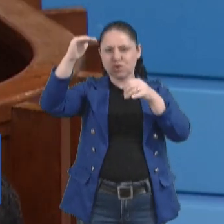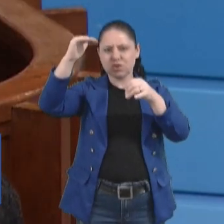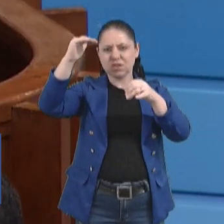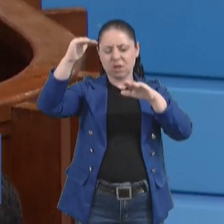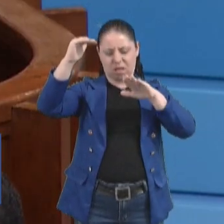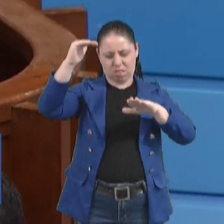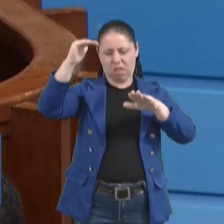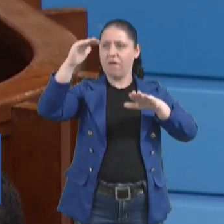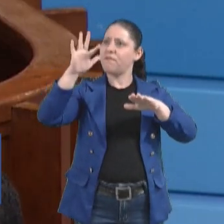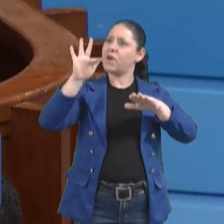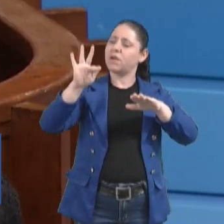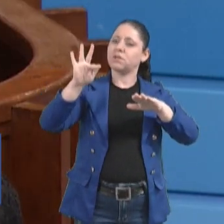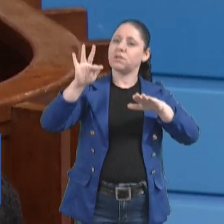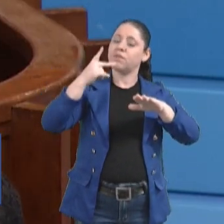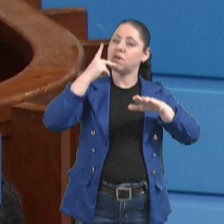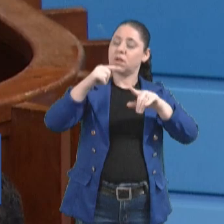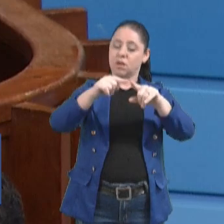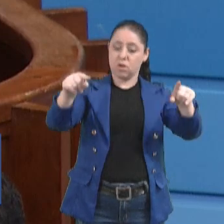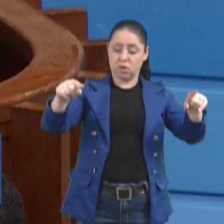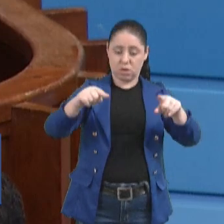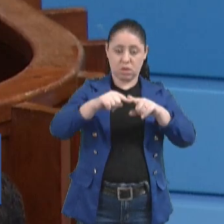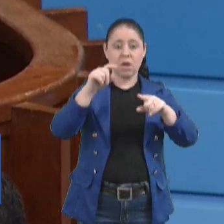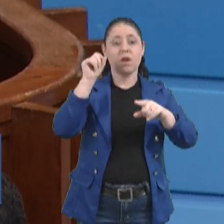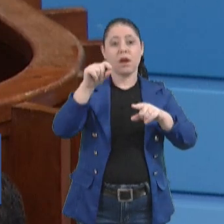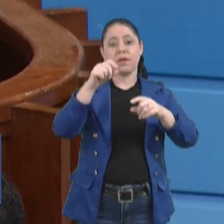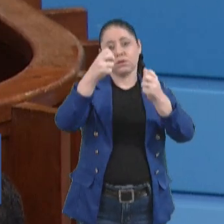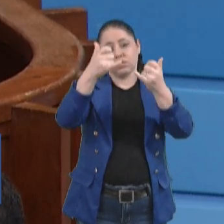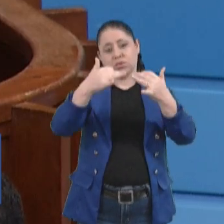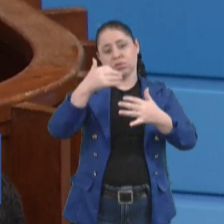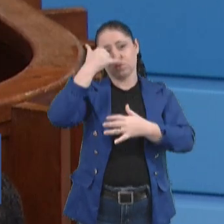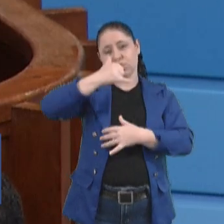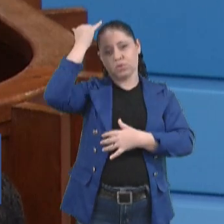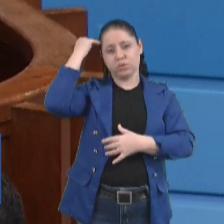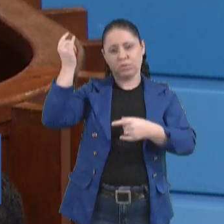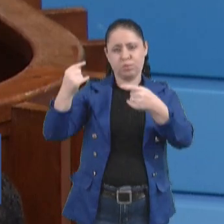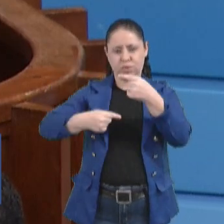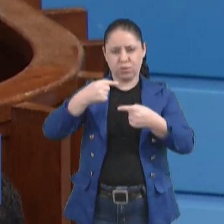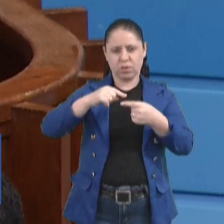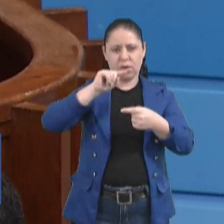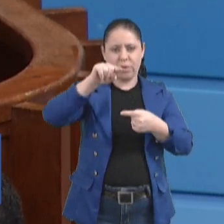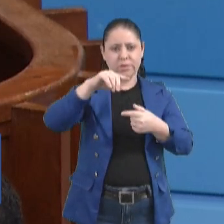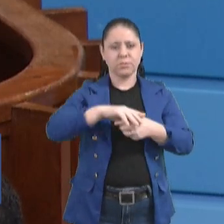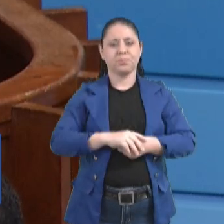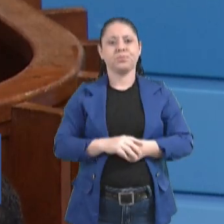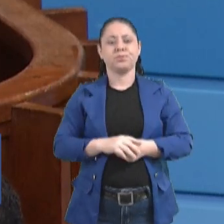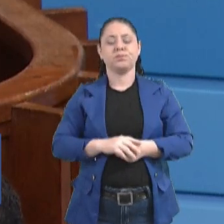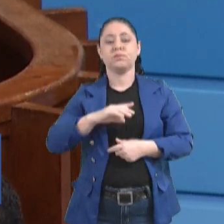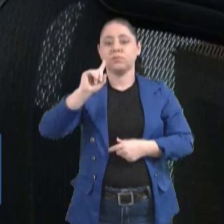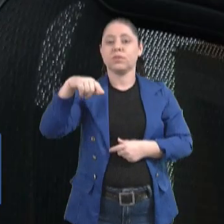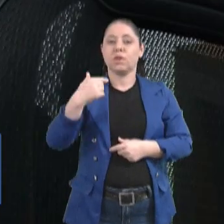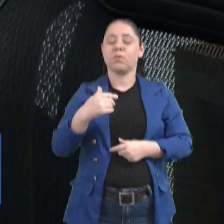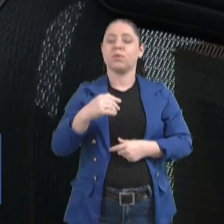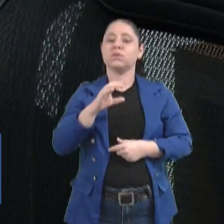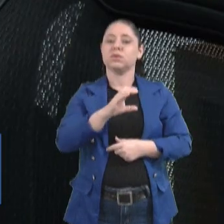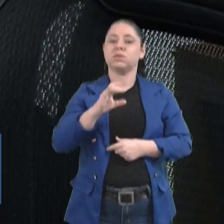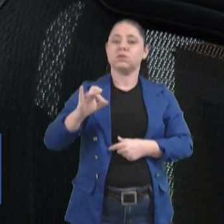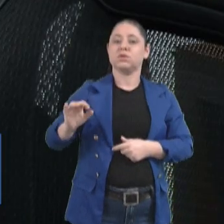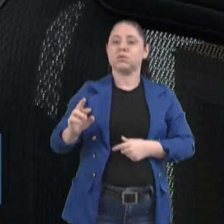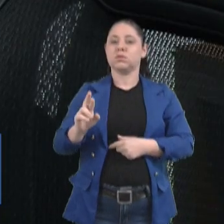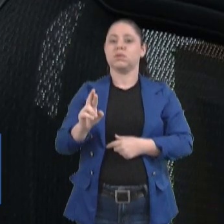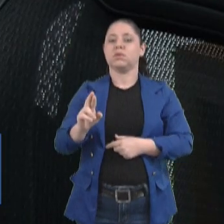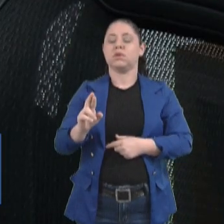diz o seguinte: plenário, deputado Júnior Mock, eu guardei essa jurisprudência aqui para debater com Vossas Excelências na Comissão de Constituição e